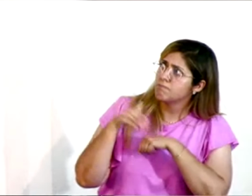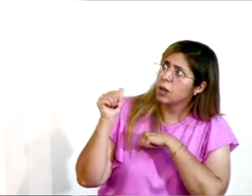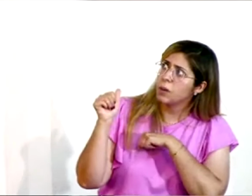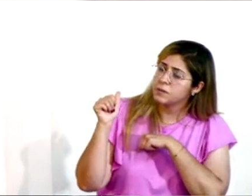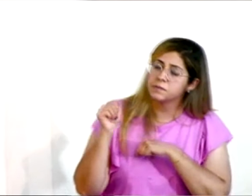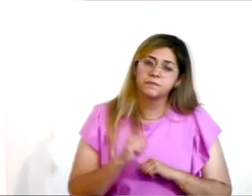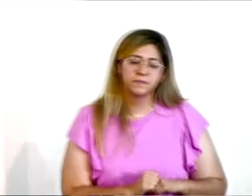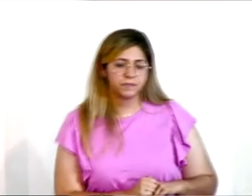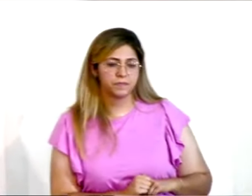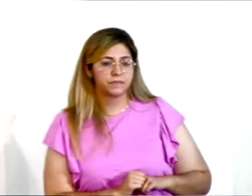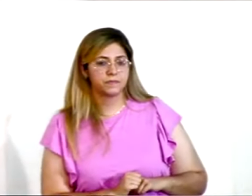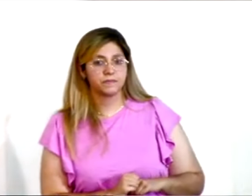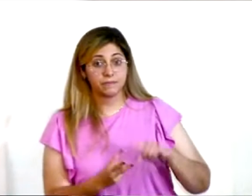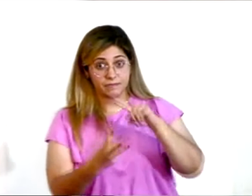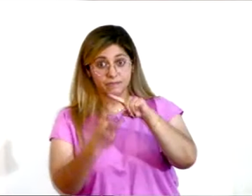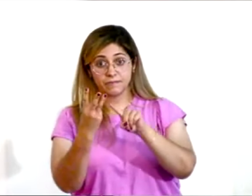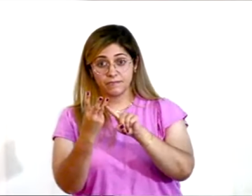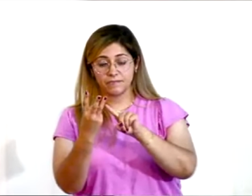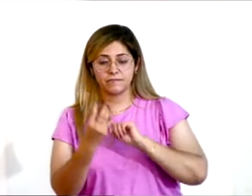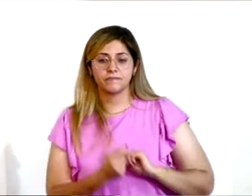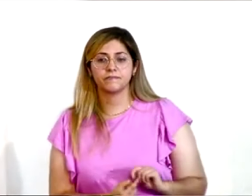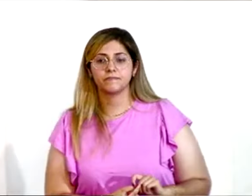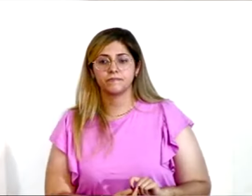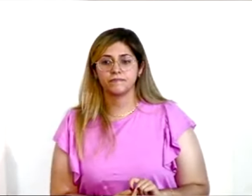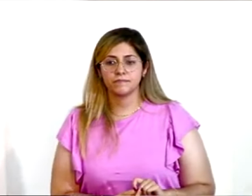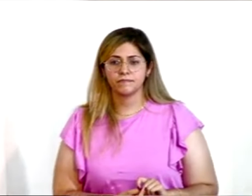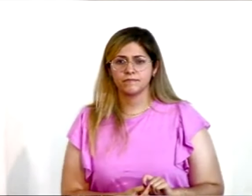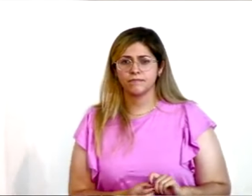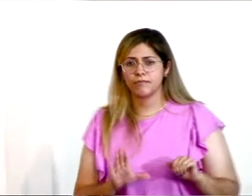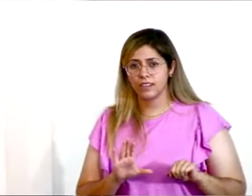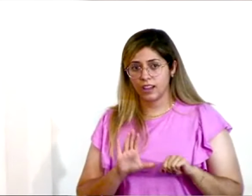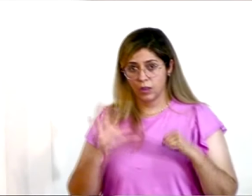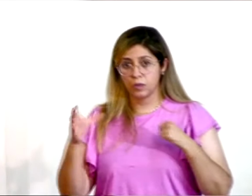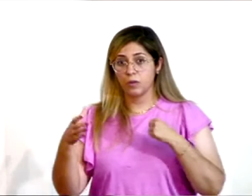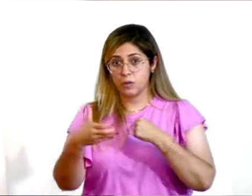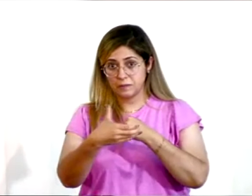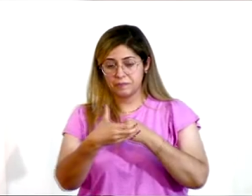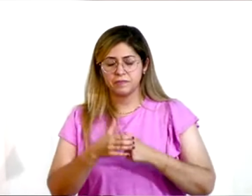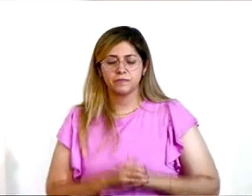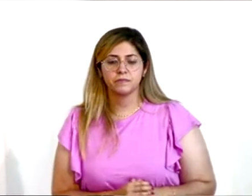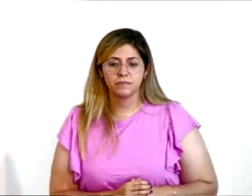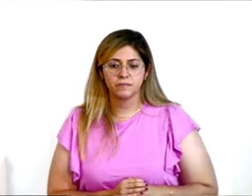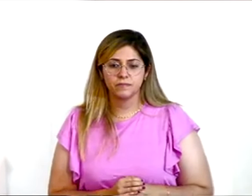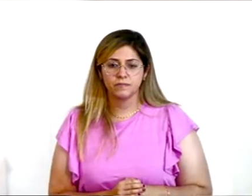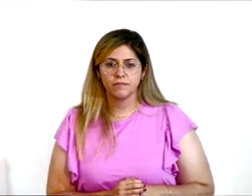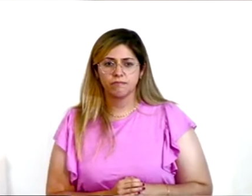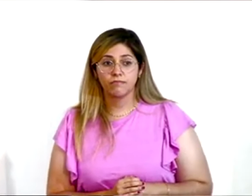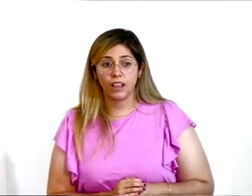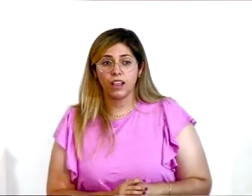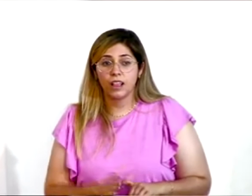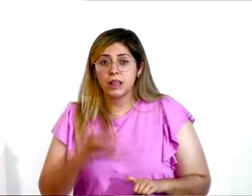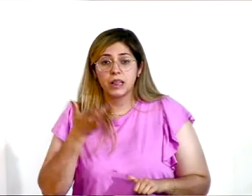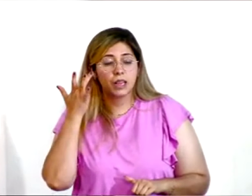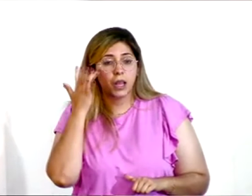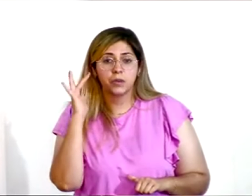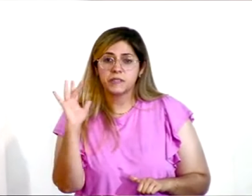chamado. Mas olha o contexto que envolvia essa situação. Ele está a caminho, texto não fala